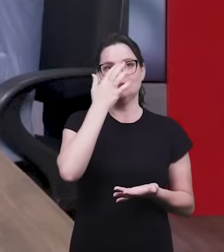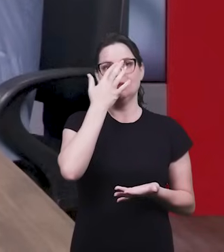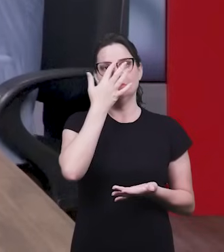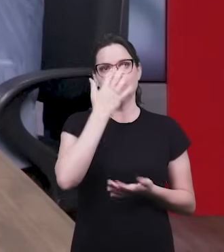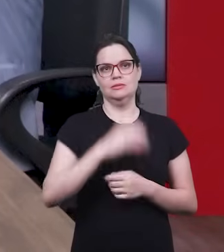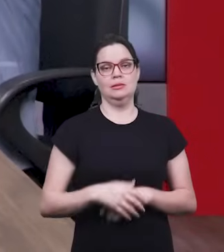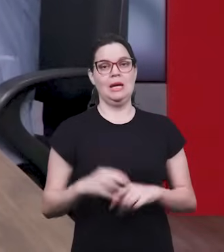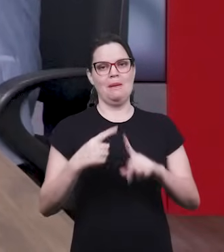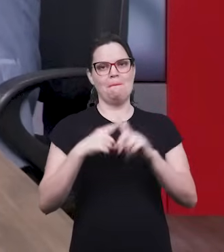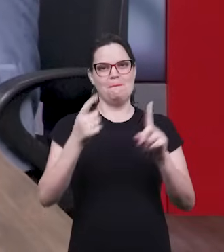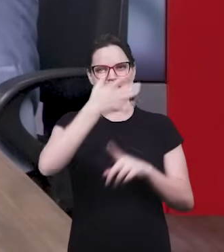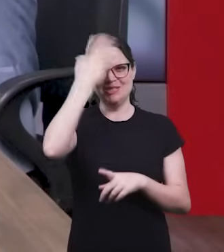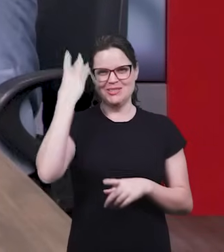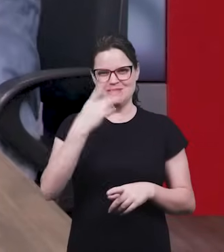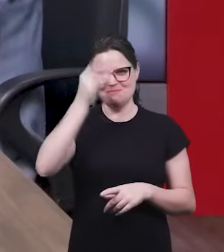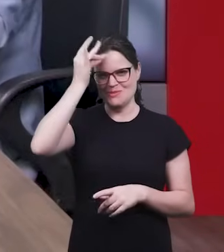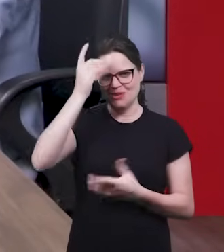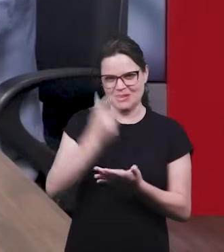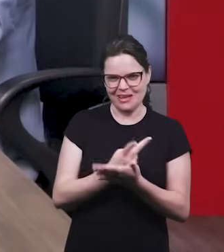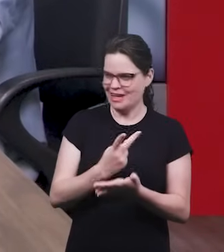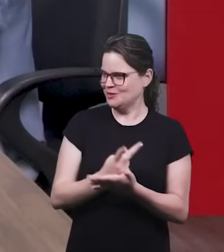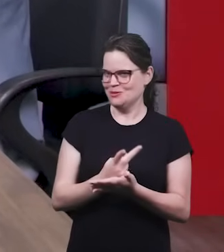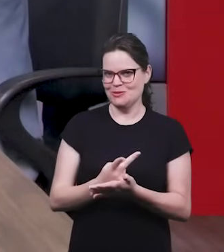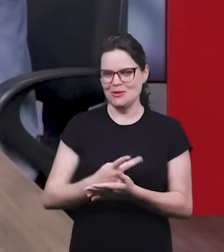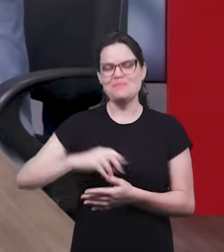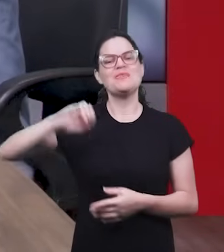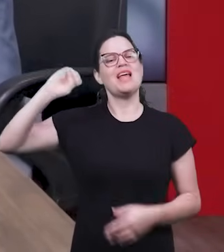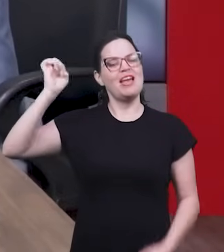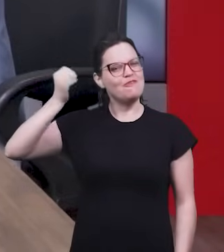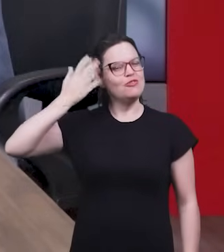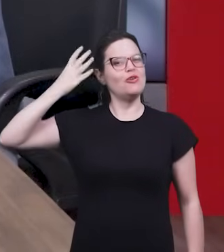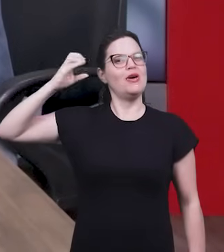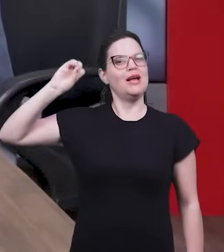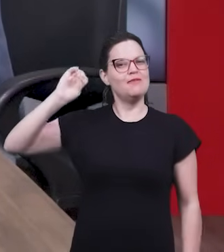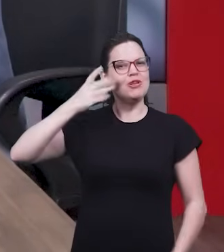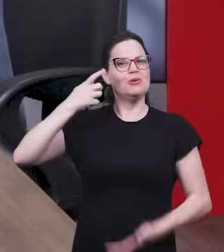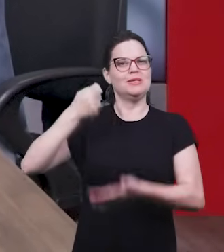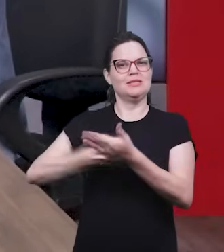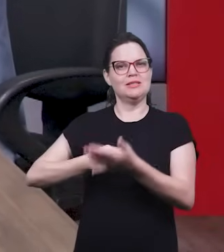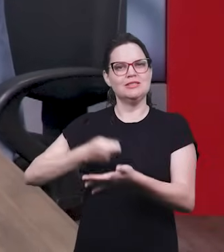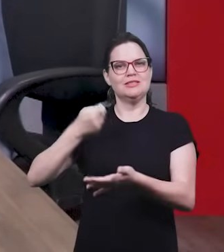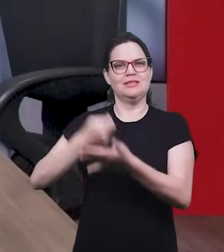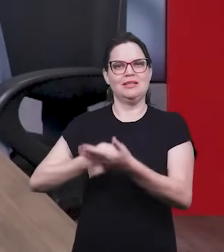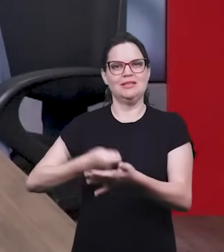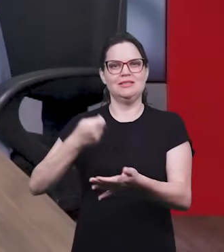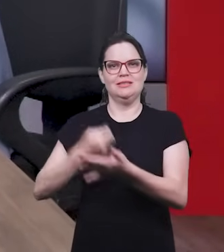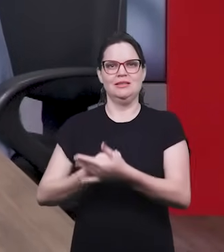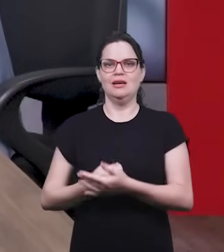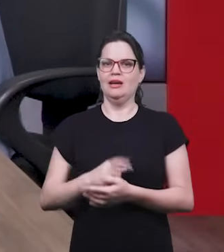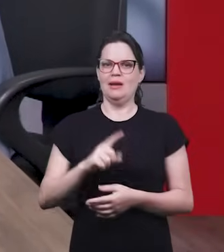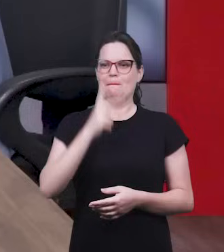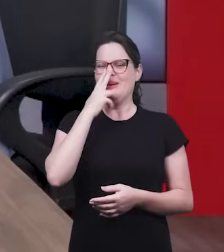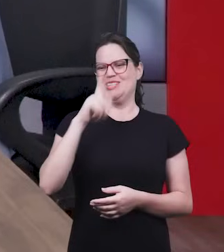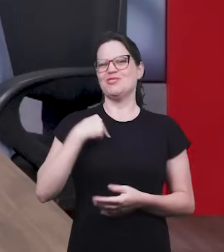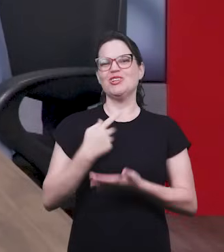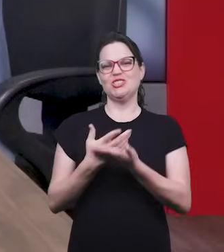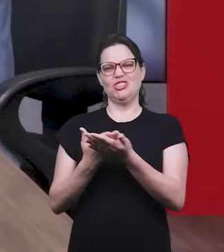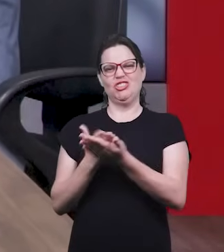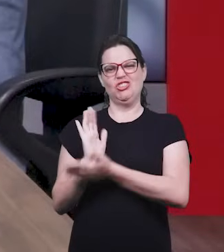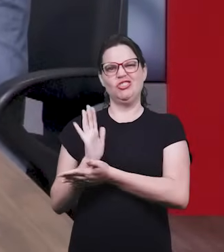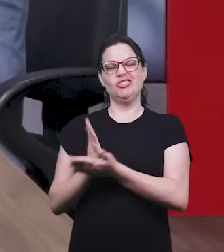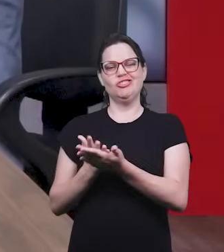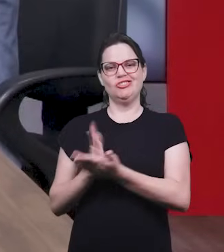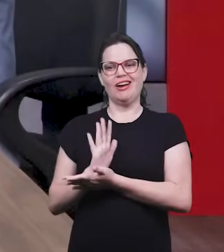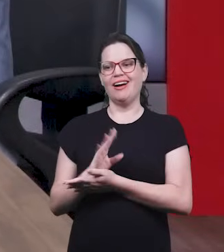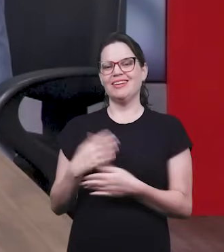Espírito Santo não erra, né? Não erra, não. Não, mas a insistência, né? A insistência, quer dizer, o negócio até enjoado, né? O